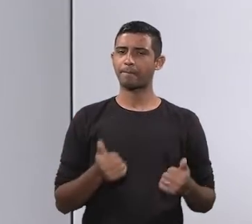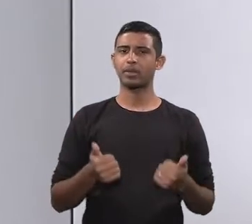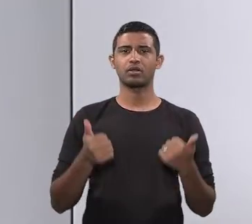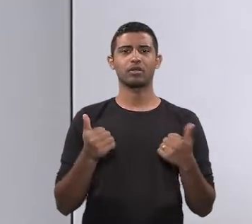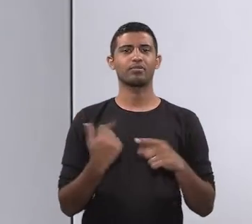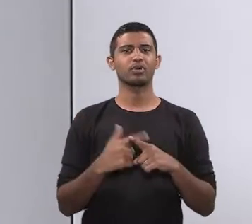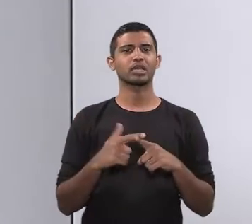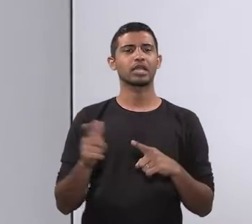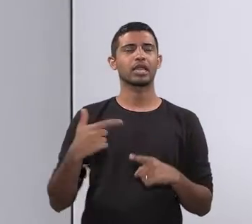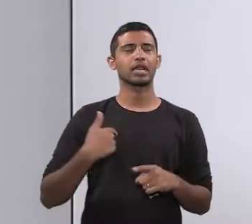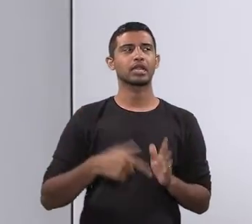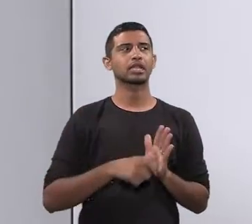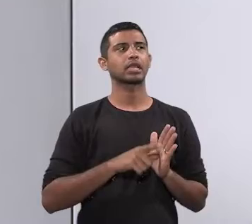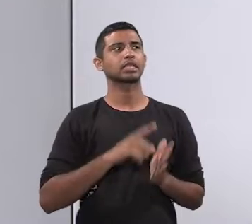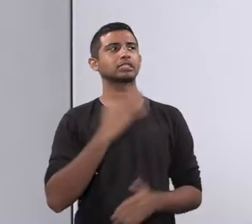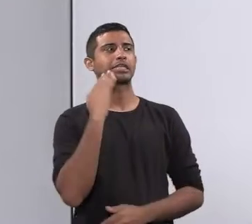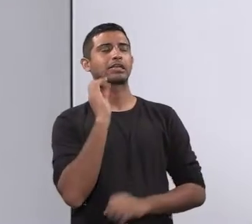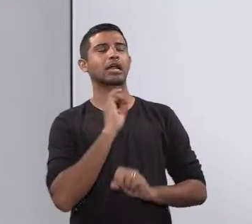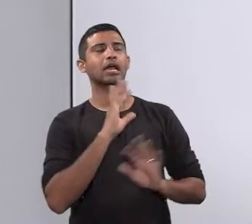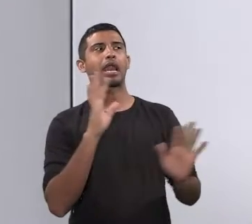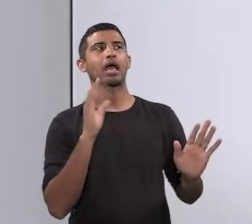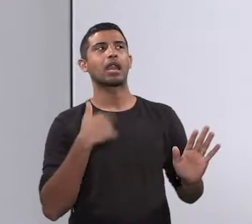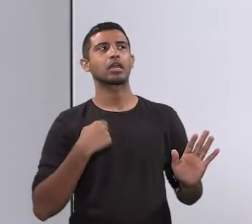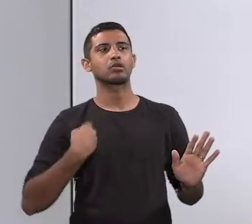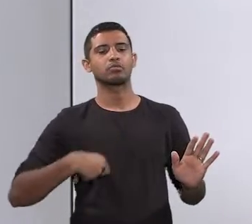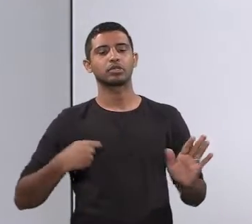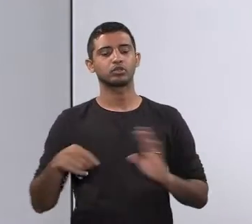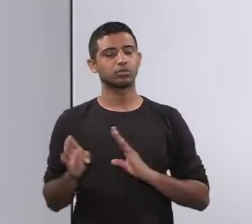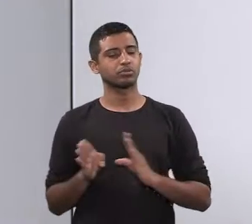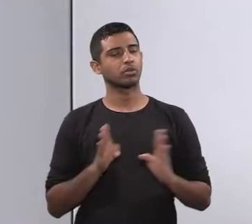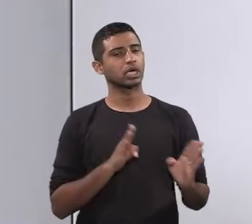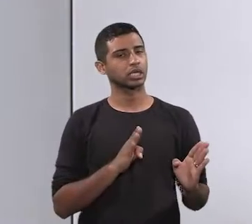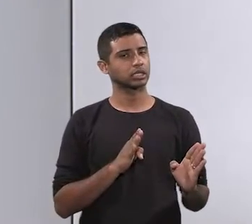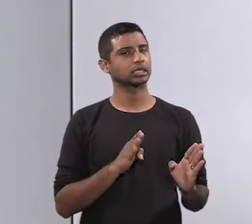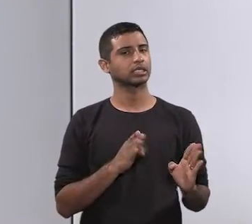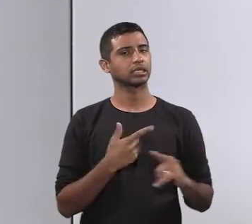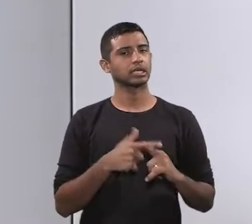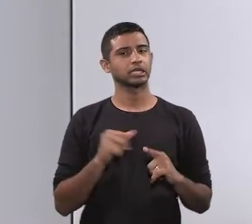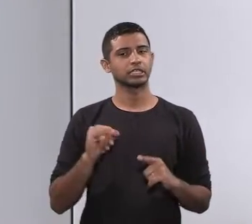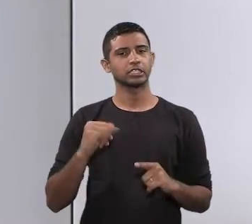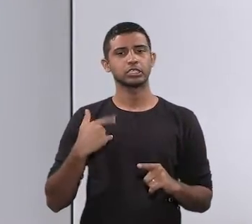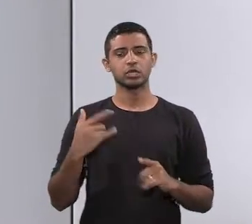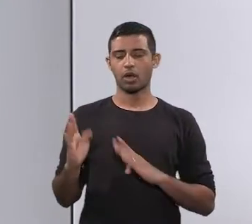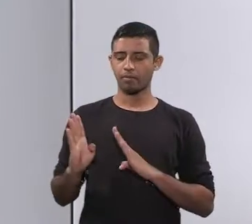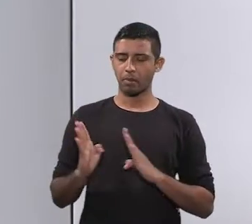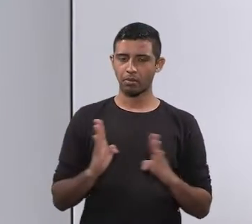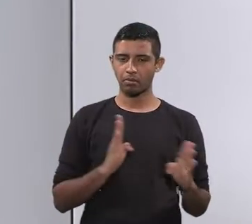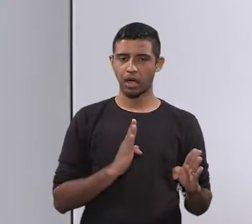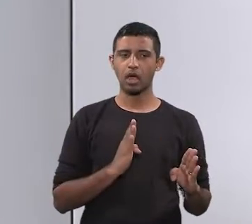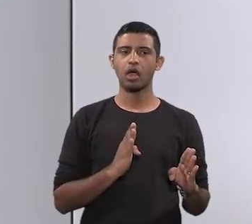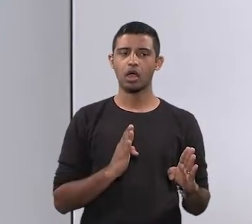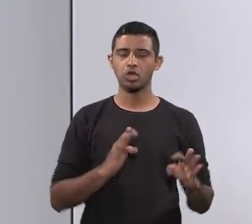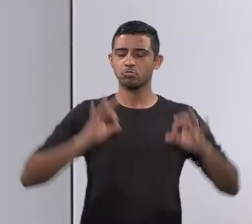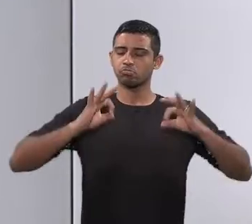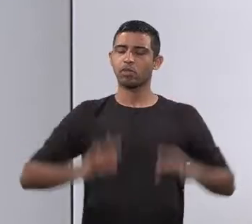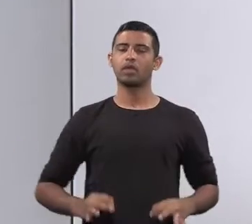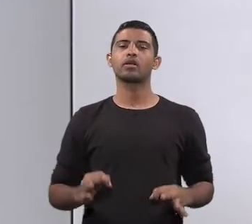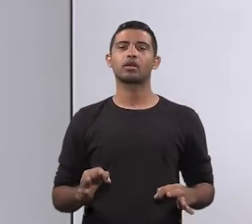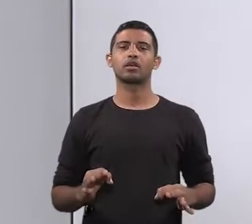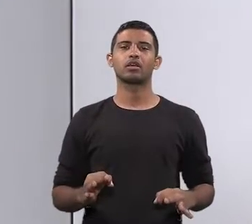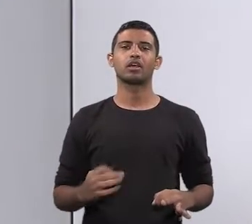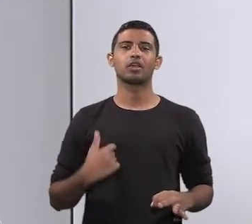porque ele entendeu que ele precisava se organizar e no momento que ele se organizasse e atacasse esse lado